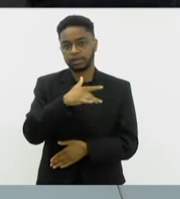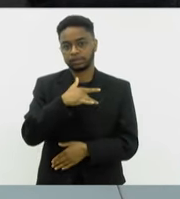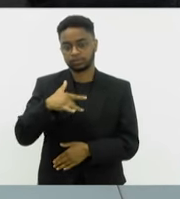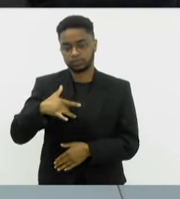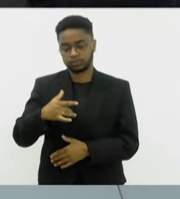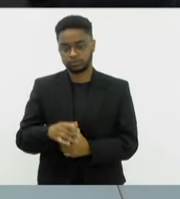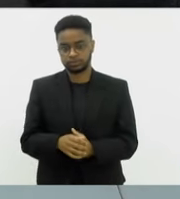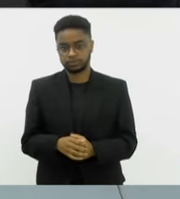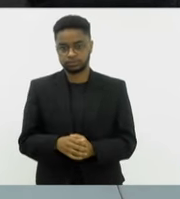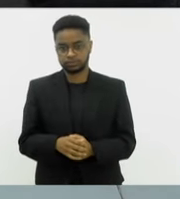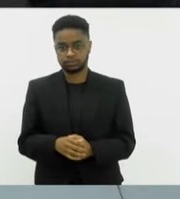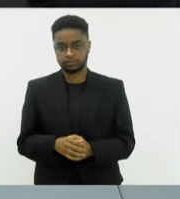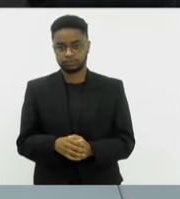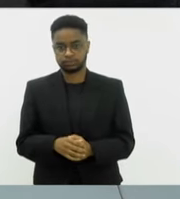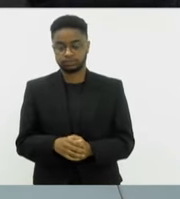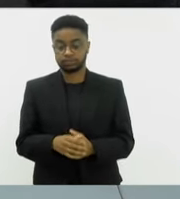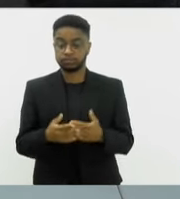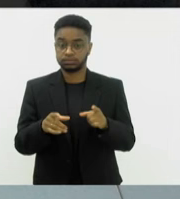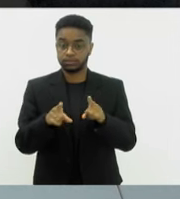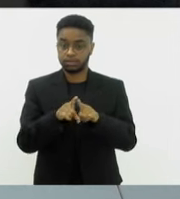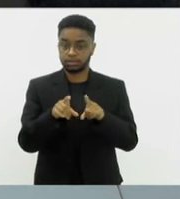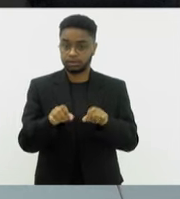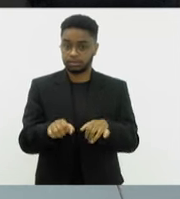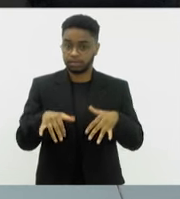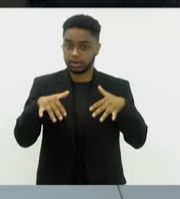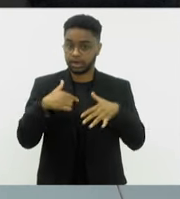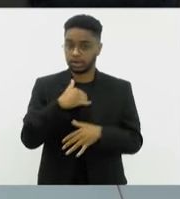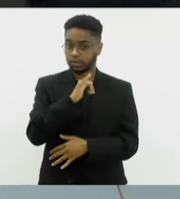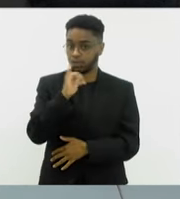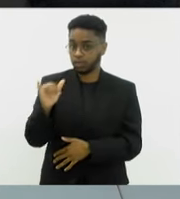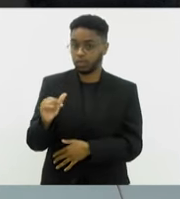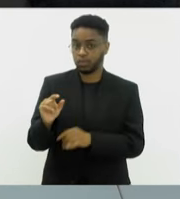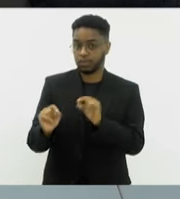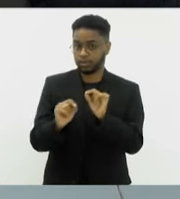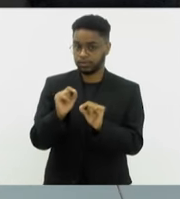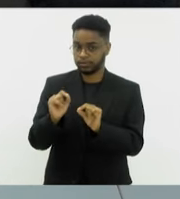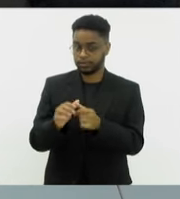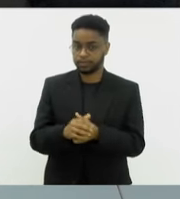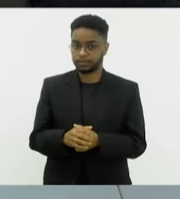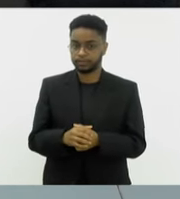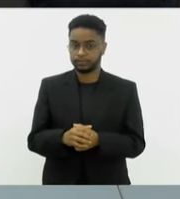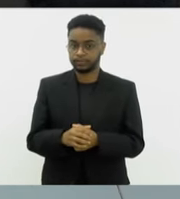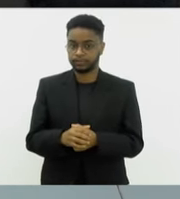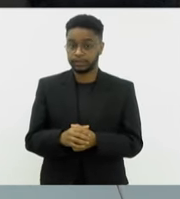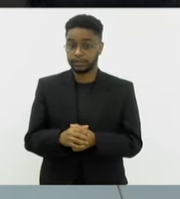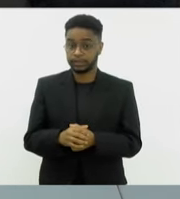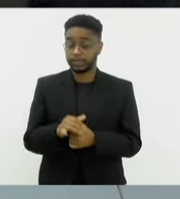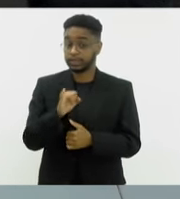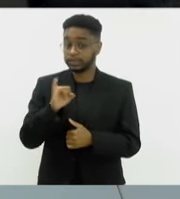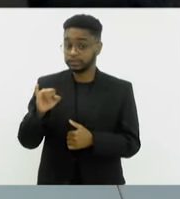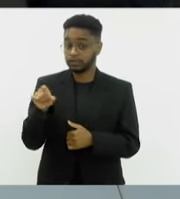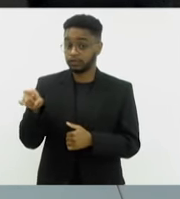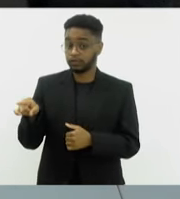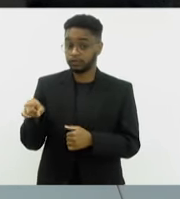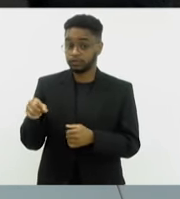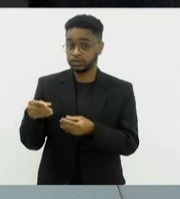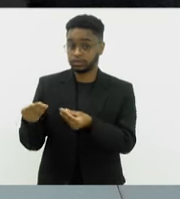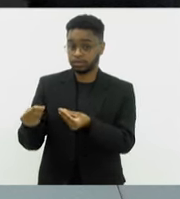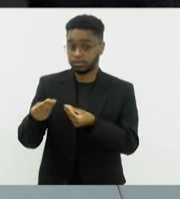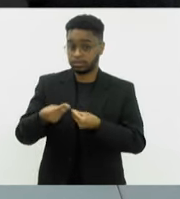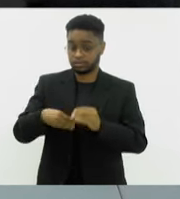saúde. E lá em plenário, eu disse a ele o seguinte: se você listar para mim qual